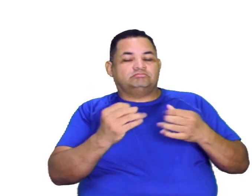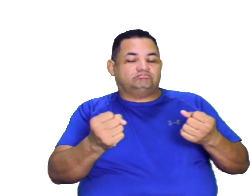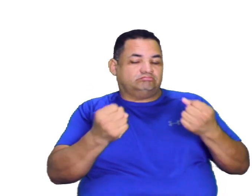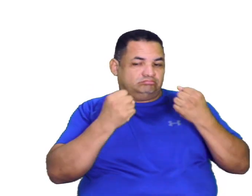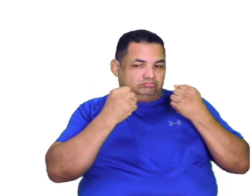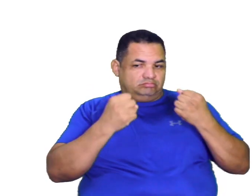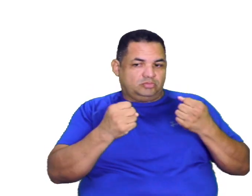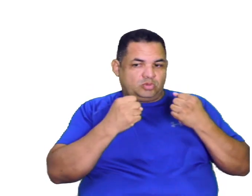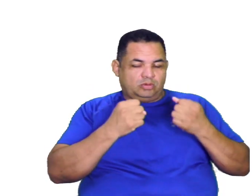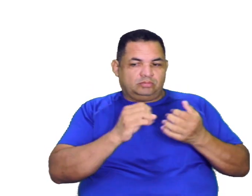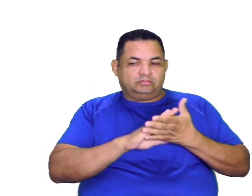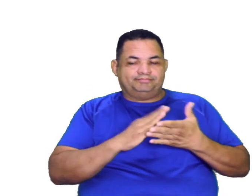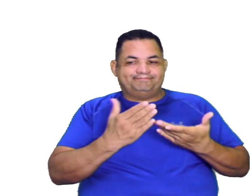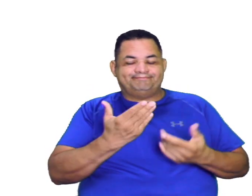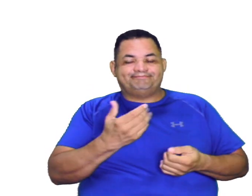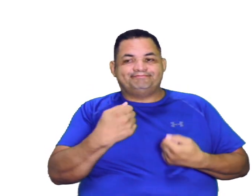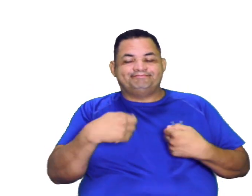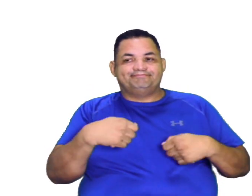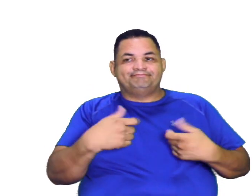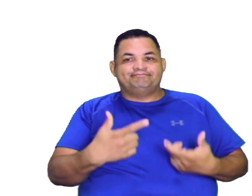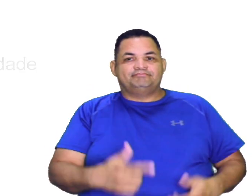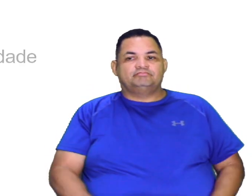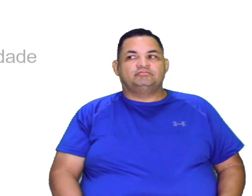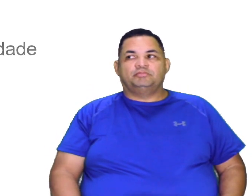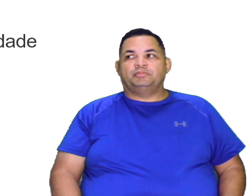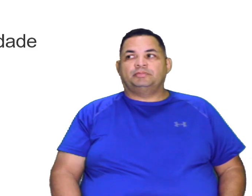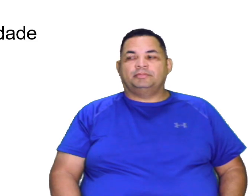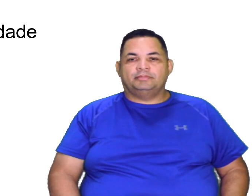demanda muscular que é exigida.